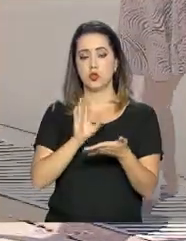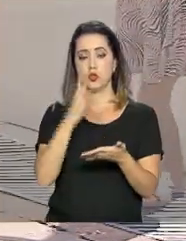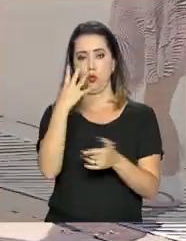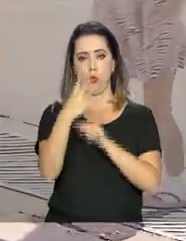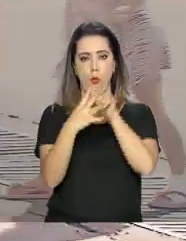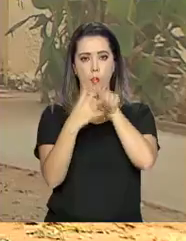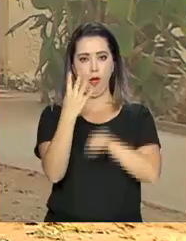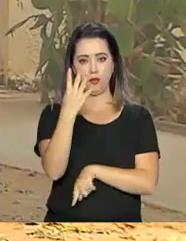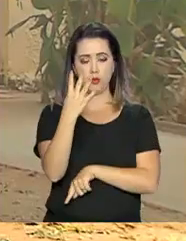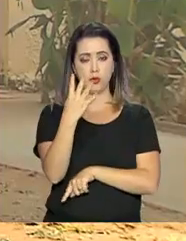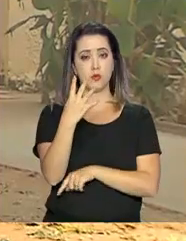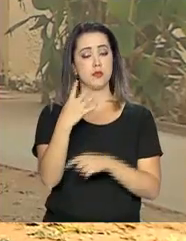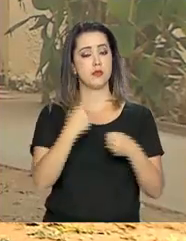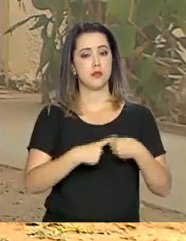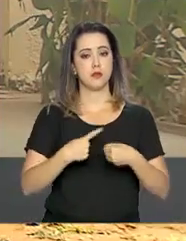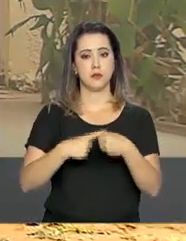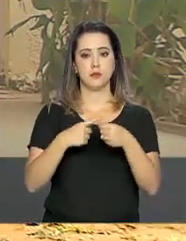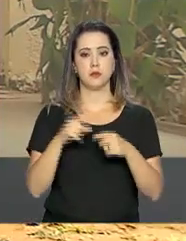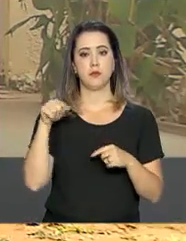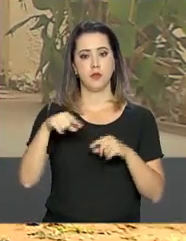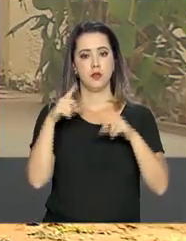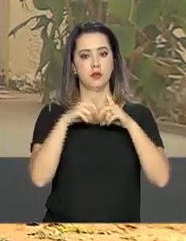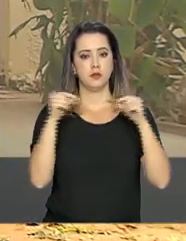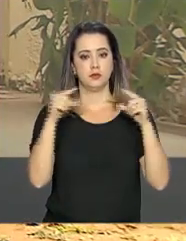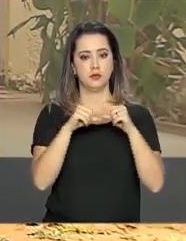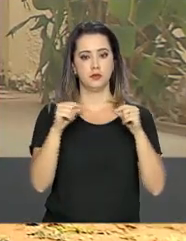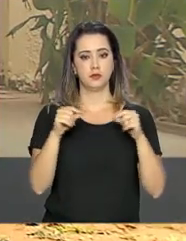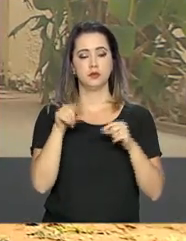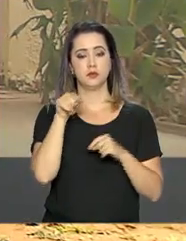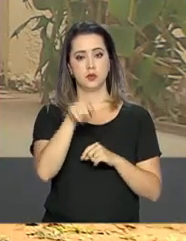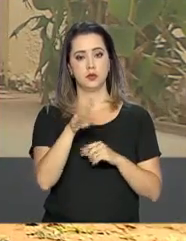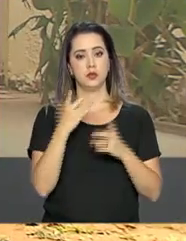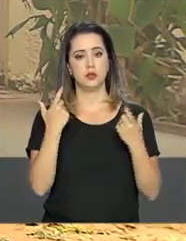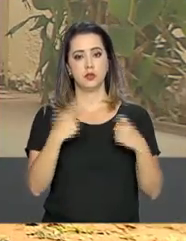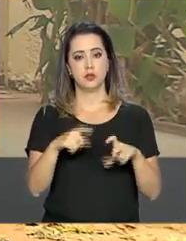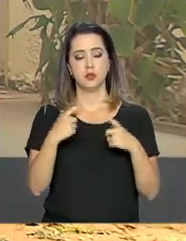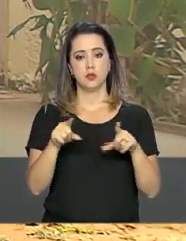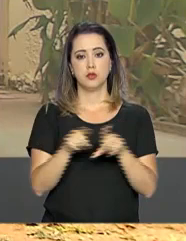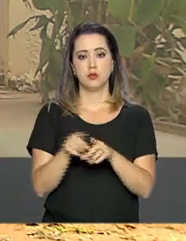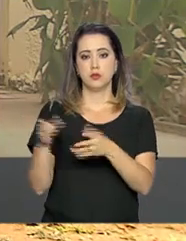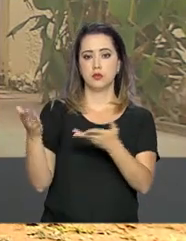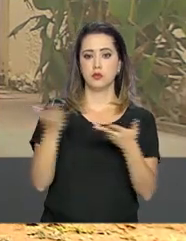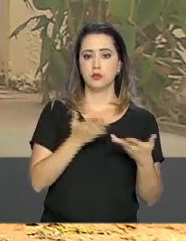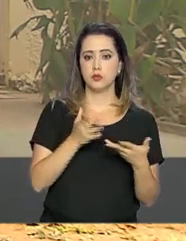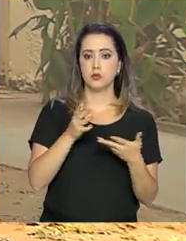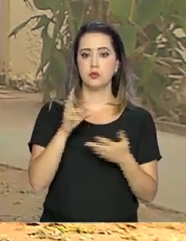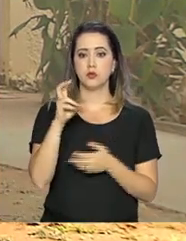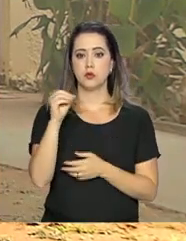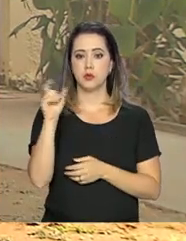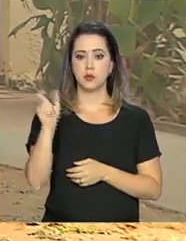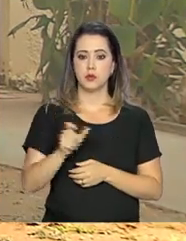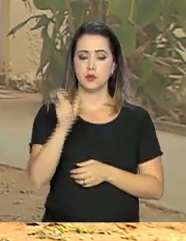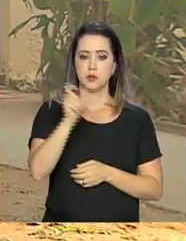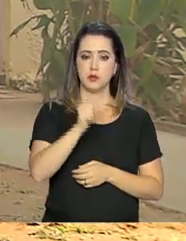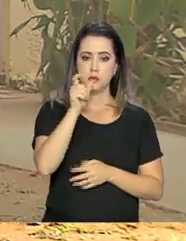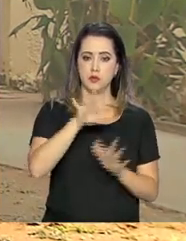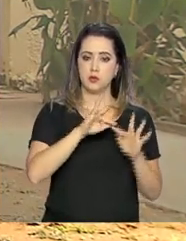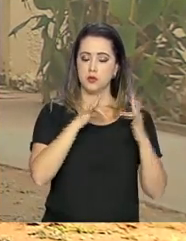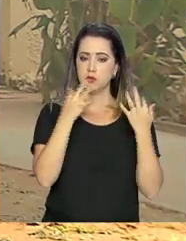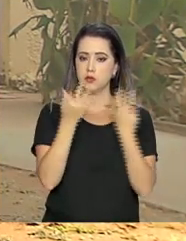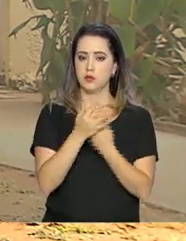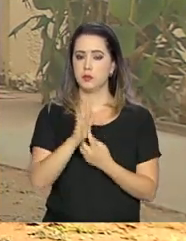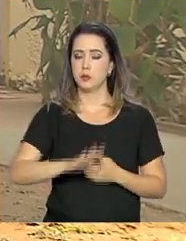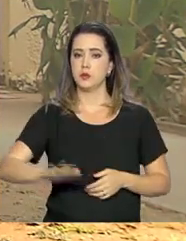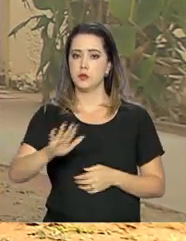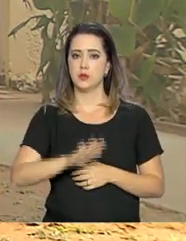cidades aqui em brasília esta entidade sem fins lucrativos acolheu 50 venezuelanos são famílias com